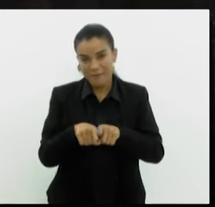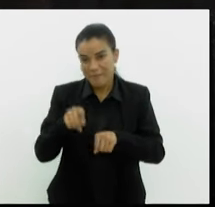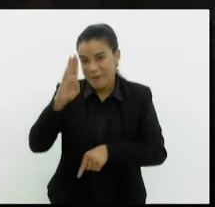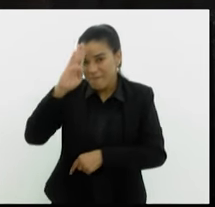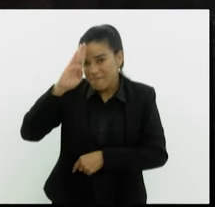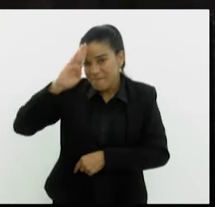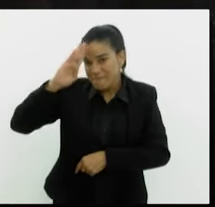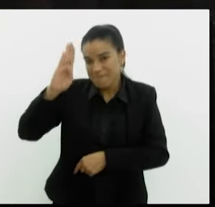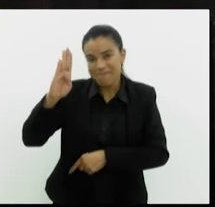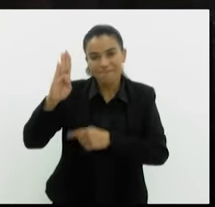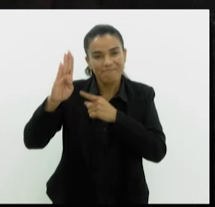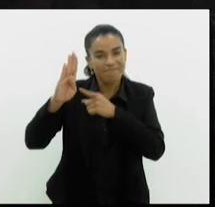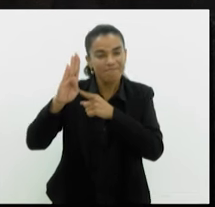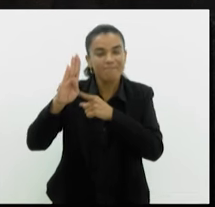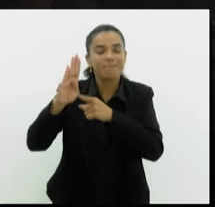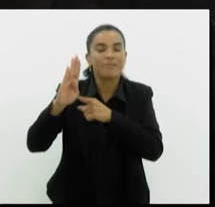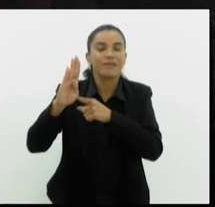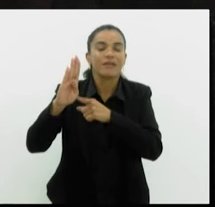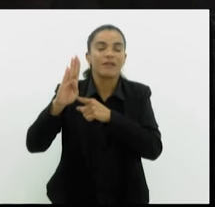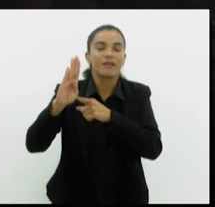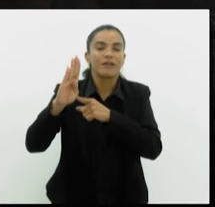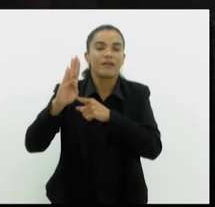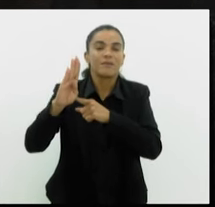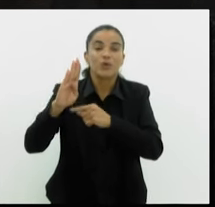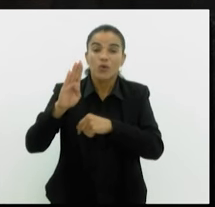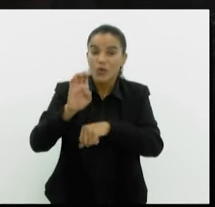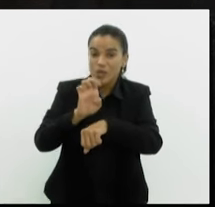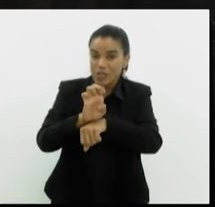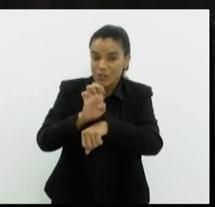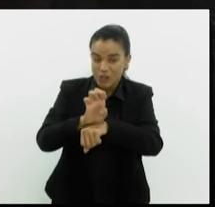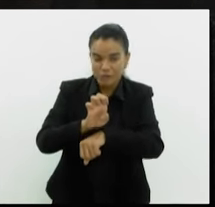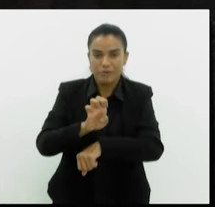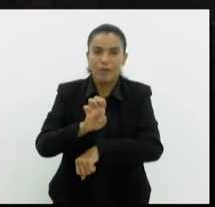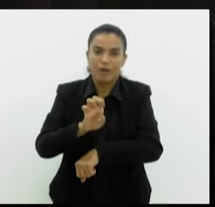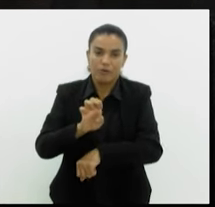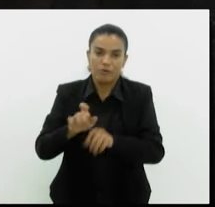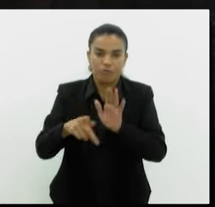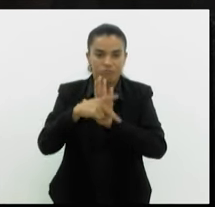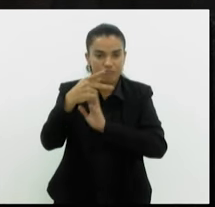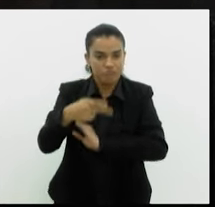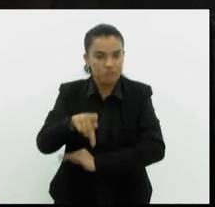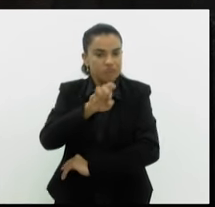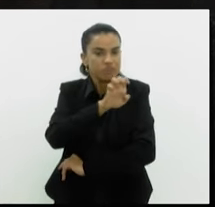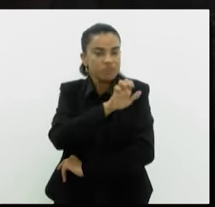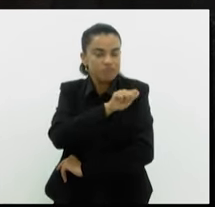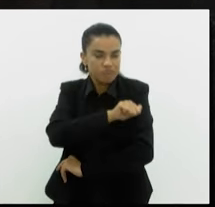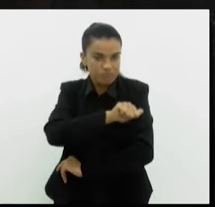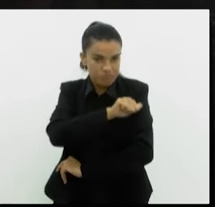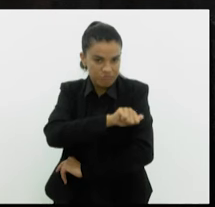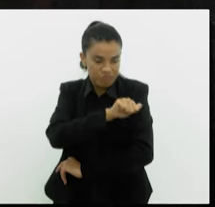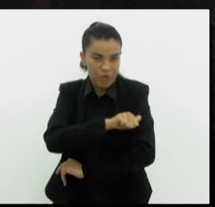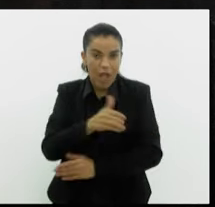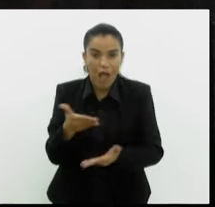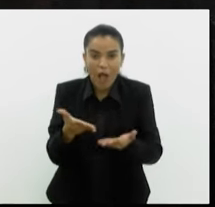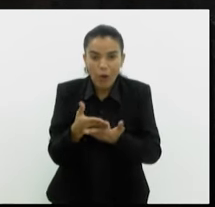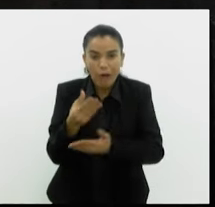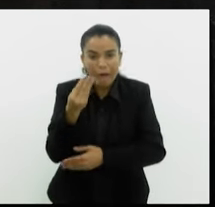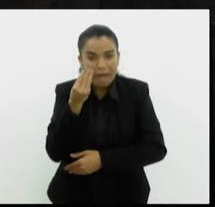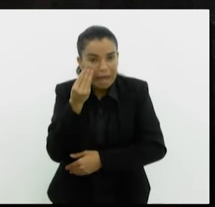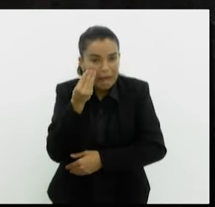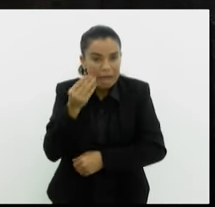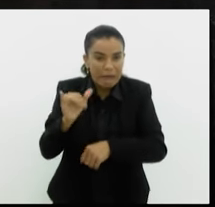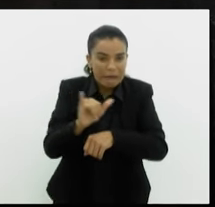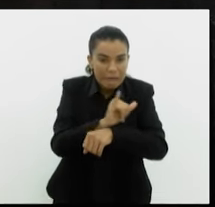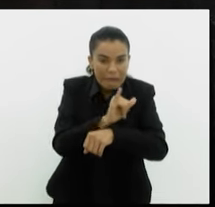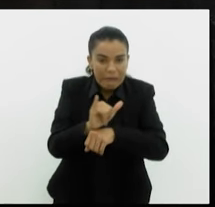fundamental que o Estado do Rio de Janeiro, que está em regime de recuperação